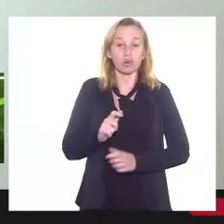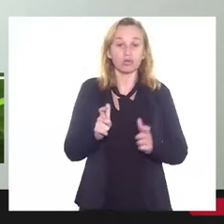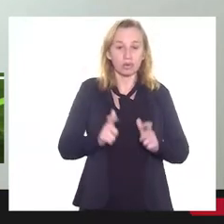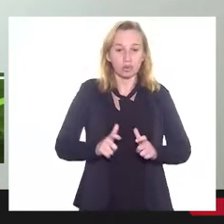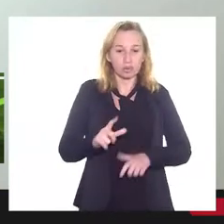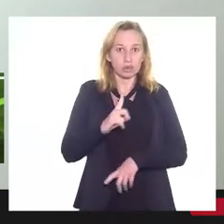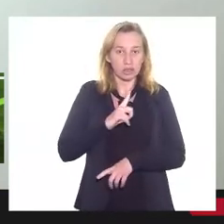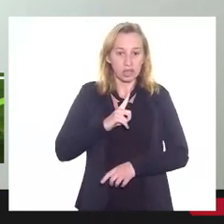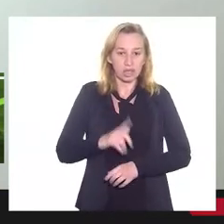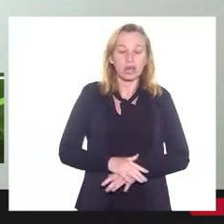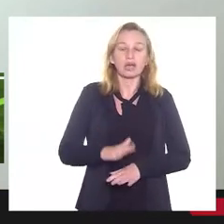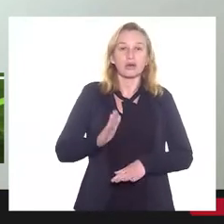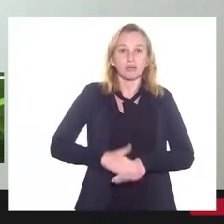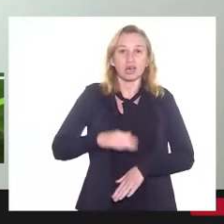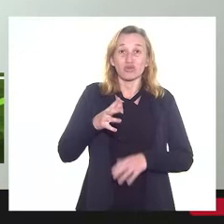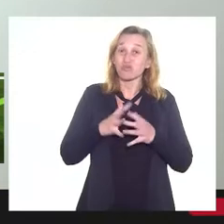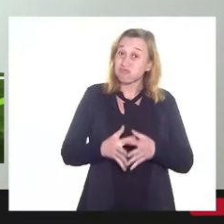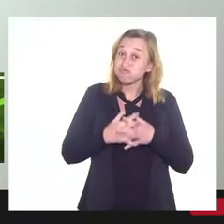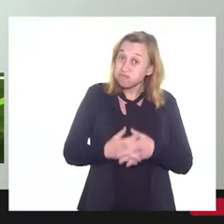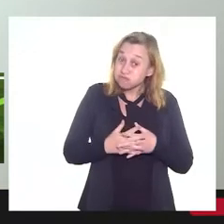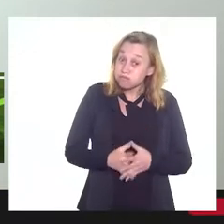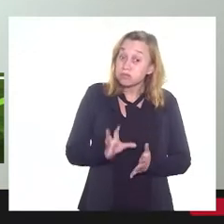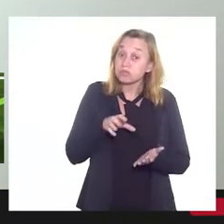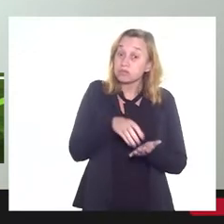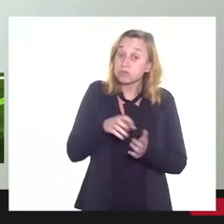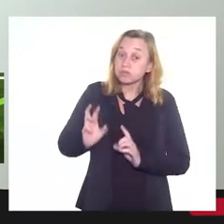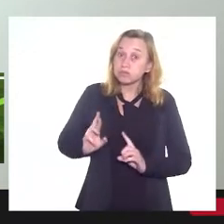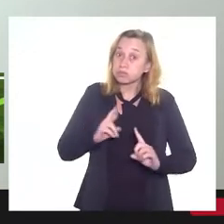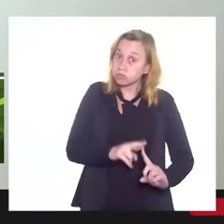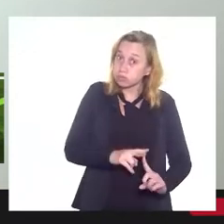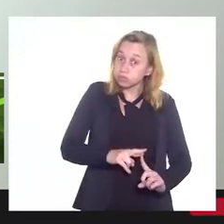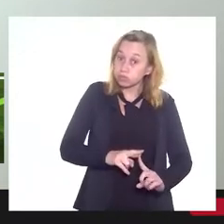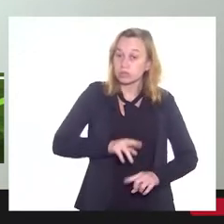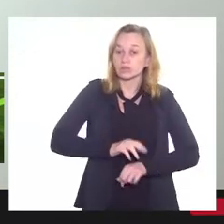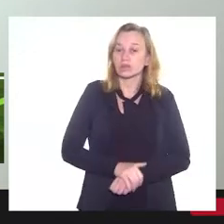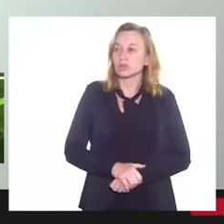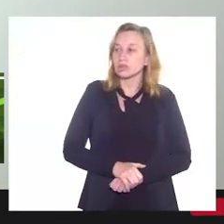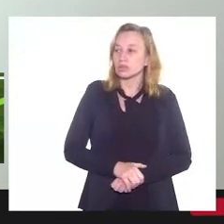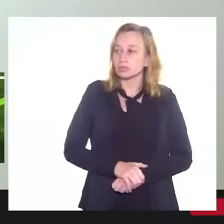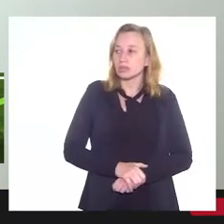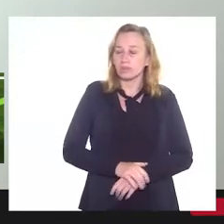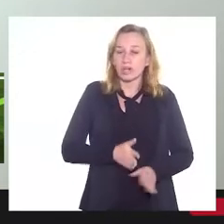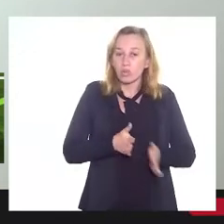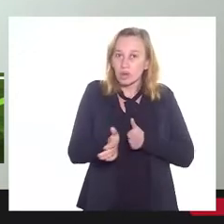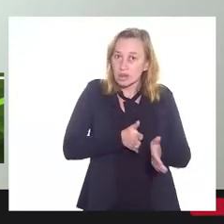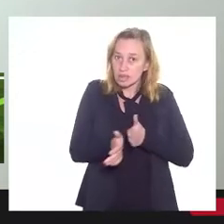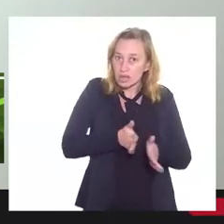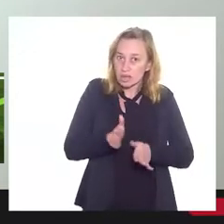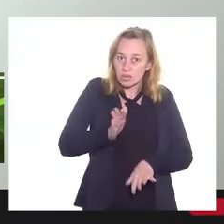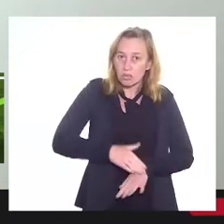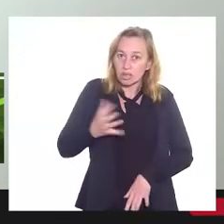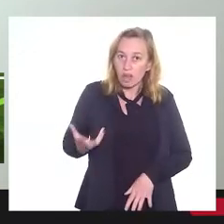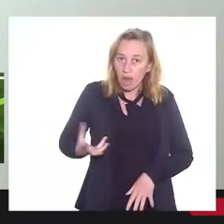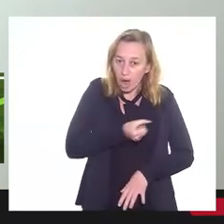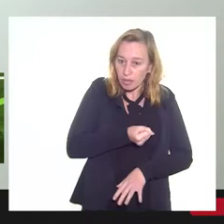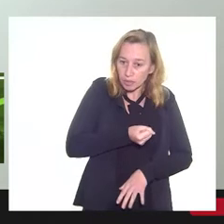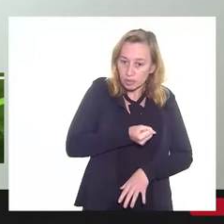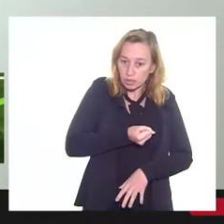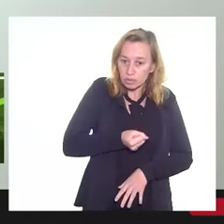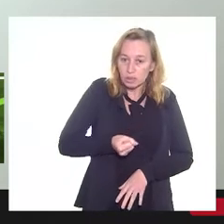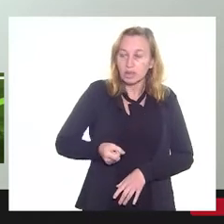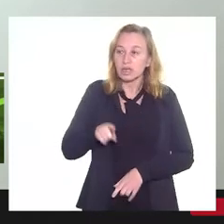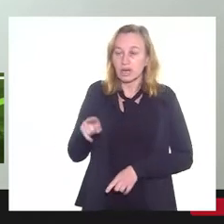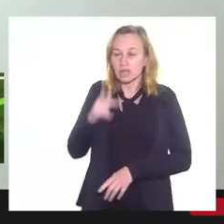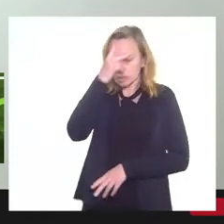é bem mais complicado mas o centro de referência para que o acesso seja mais rápido para que essas